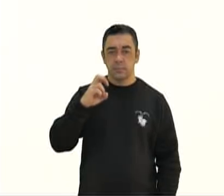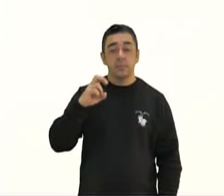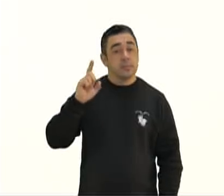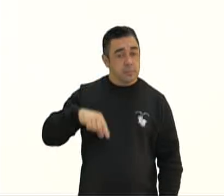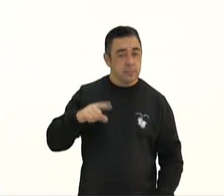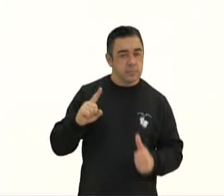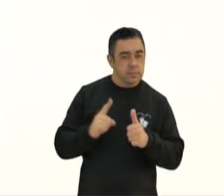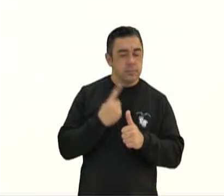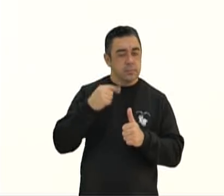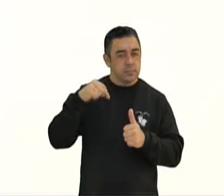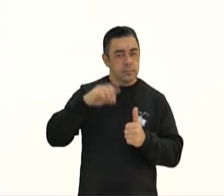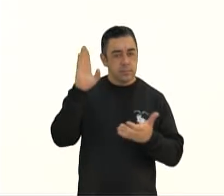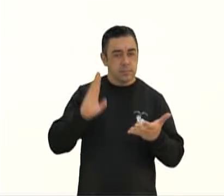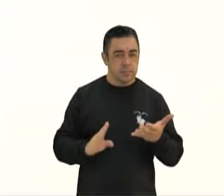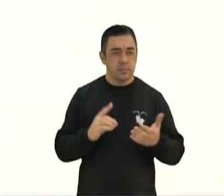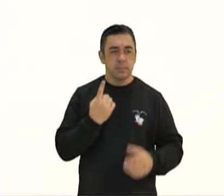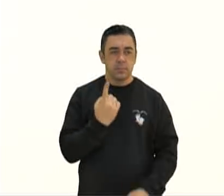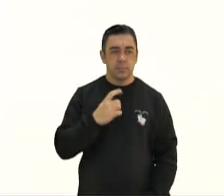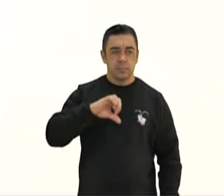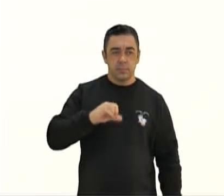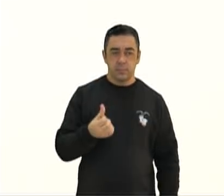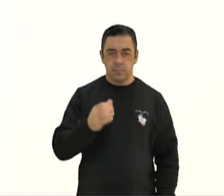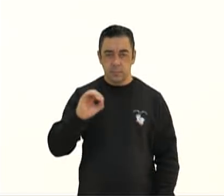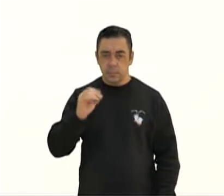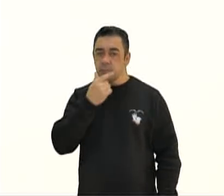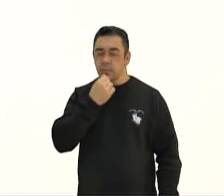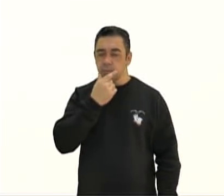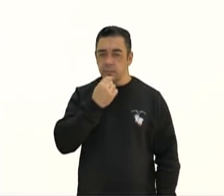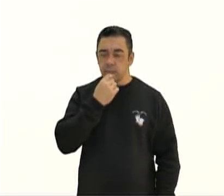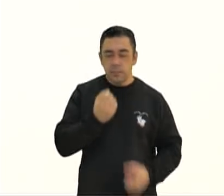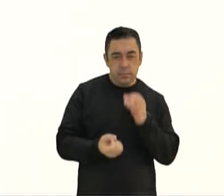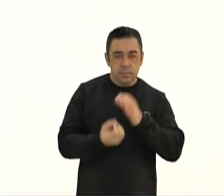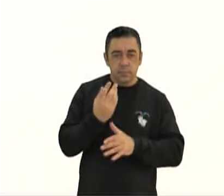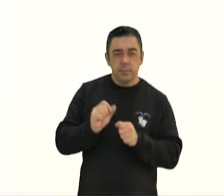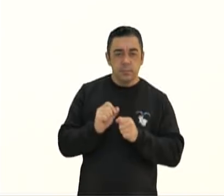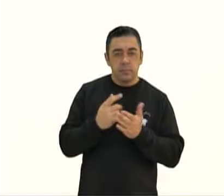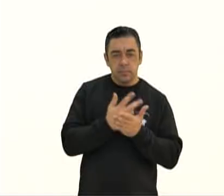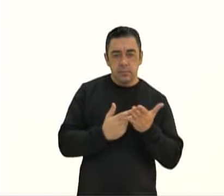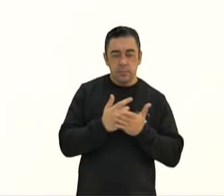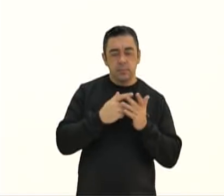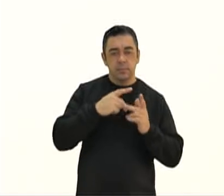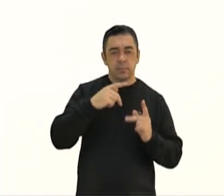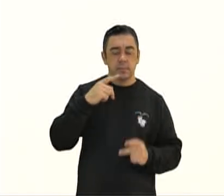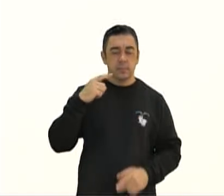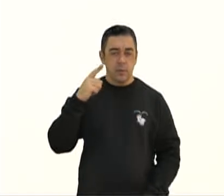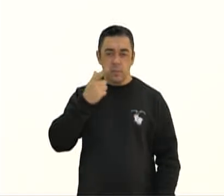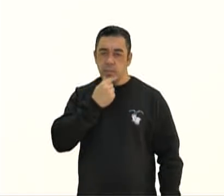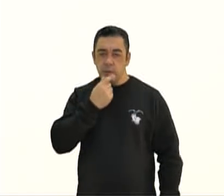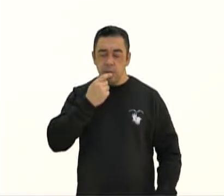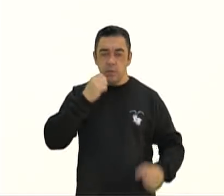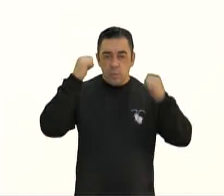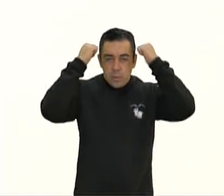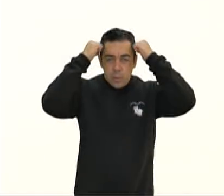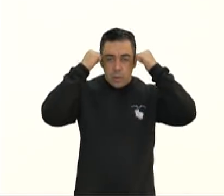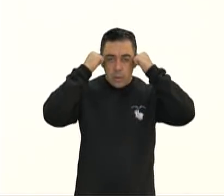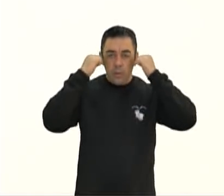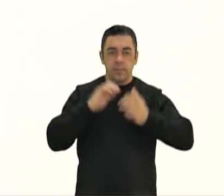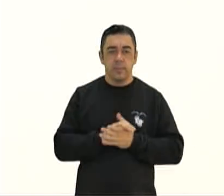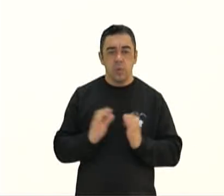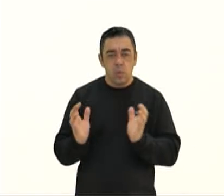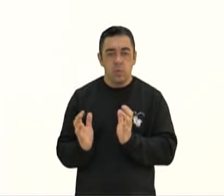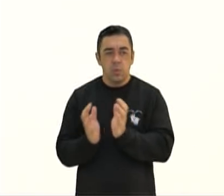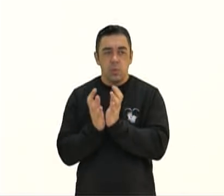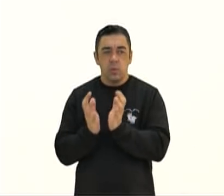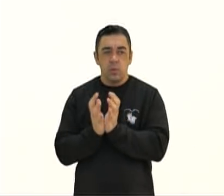Em 1960, Ziraldo, o criador de O Menino Maluquinho, lançou a revista Turma do Pererê. Nesse mesmo